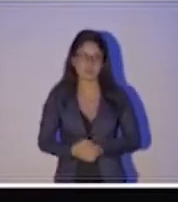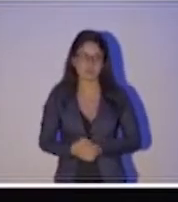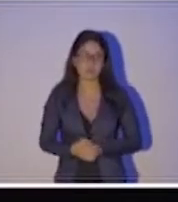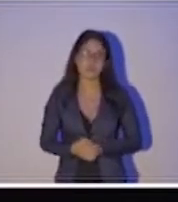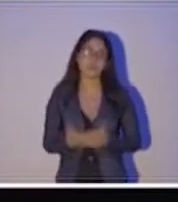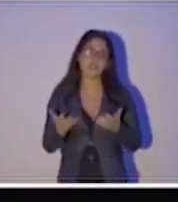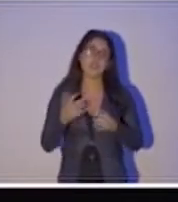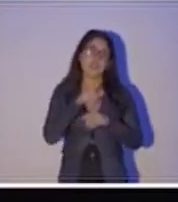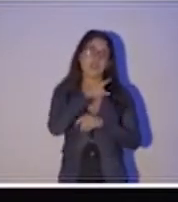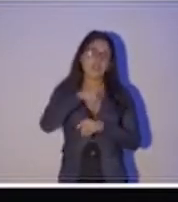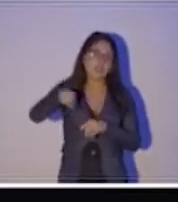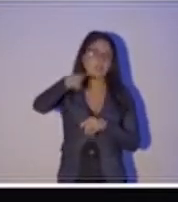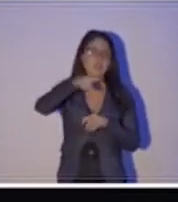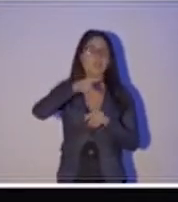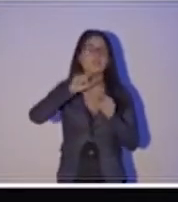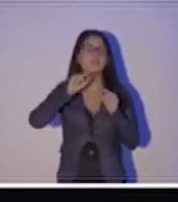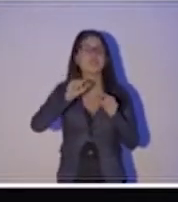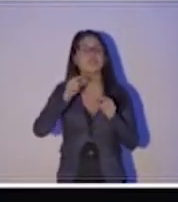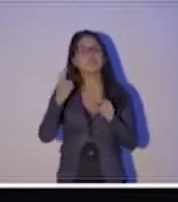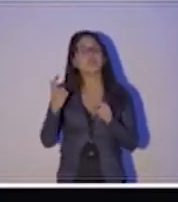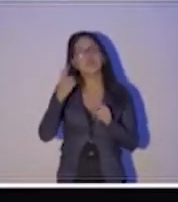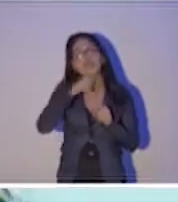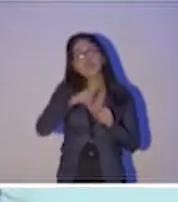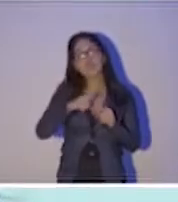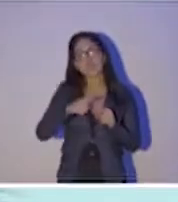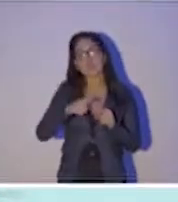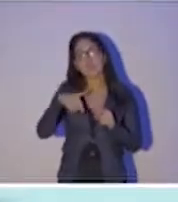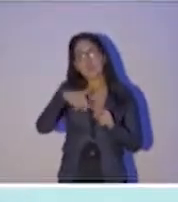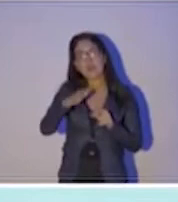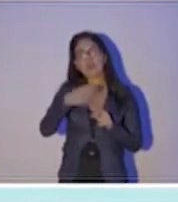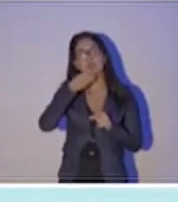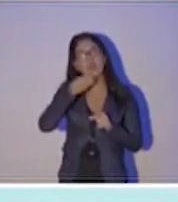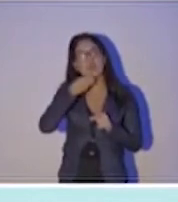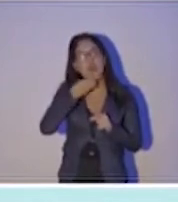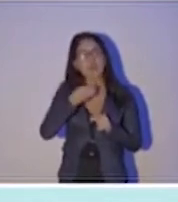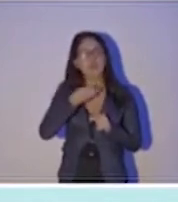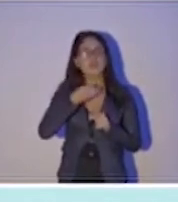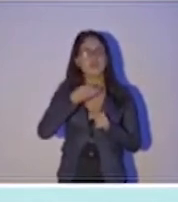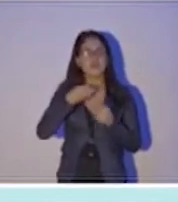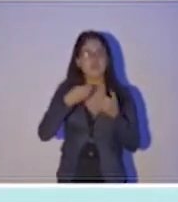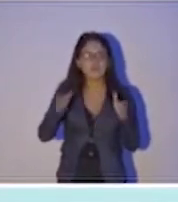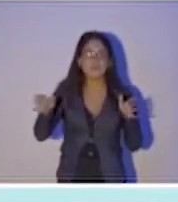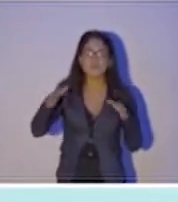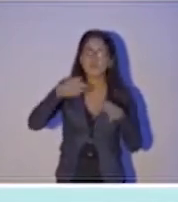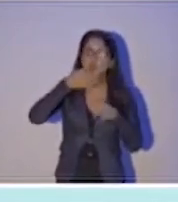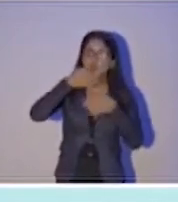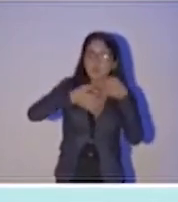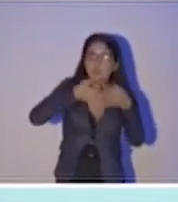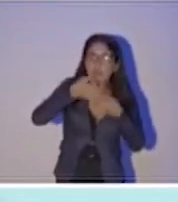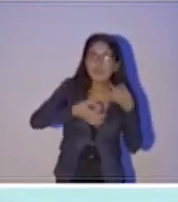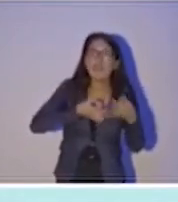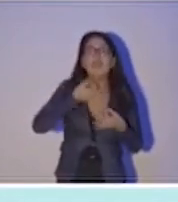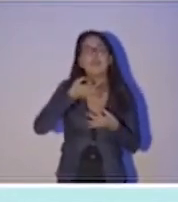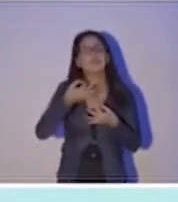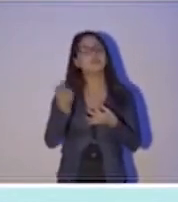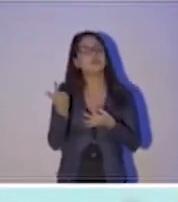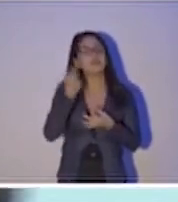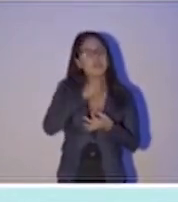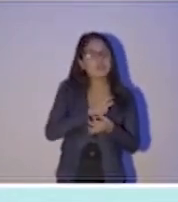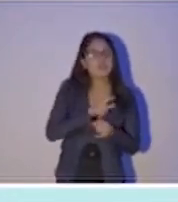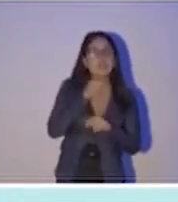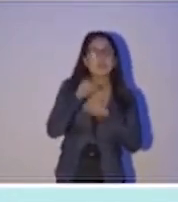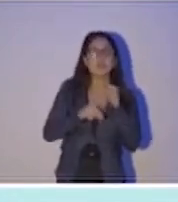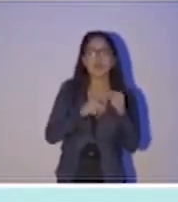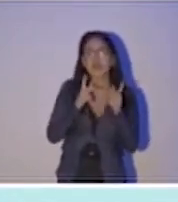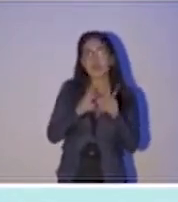que vocês abrissem mais espaço para os seus alunos, dessem a ele a oportunidade de dar a opinião deles, como vocês dão a